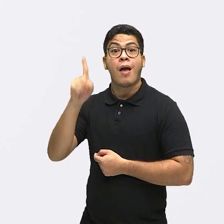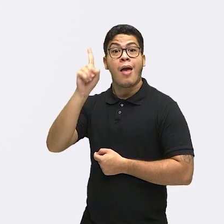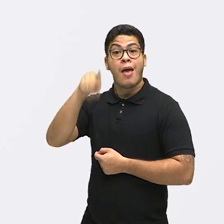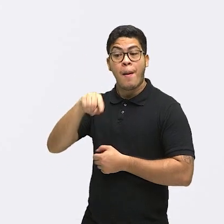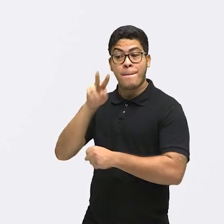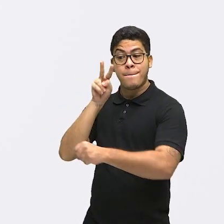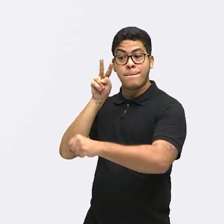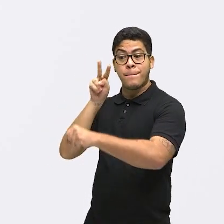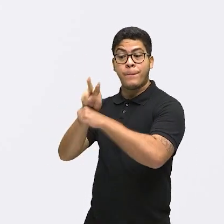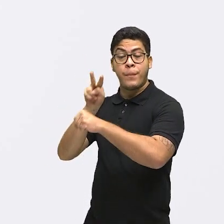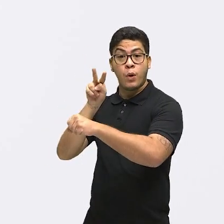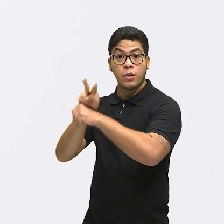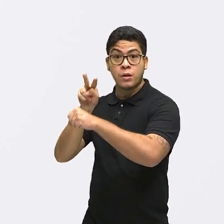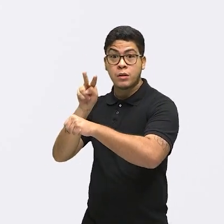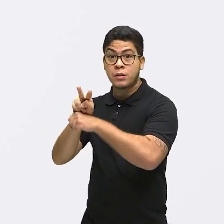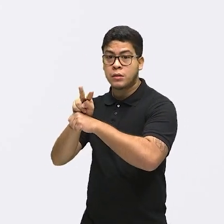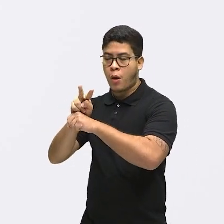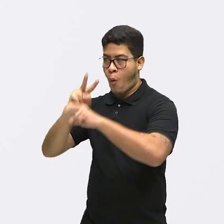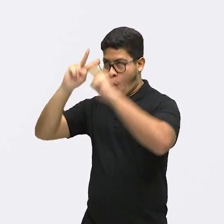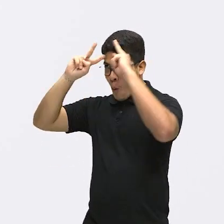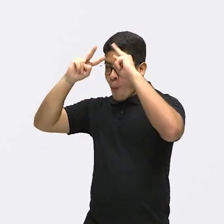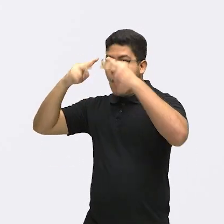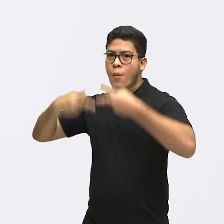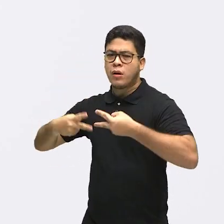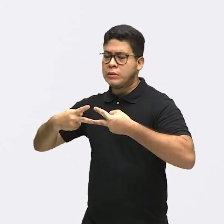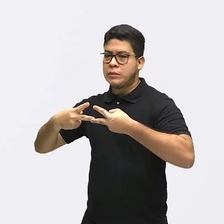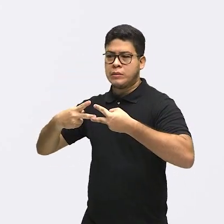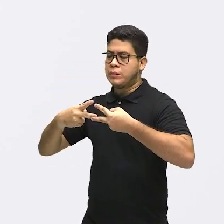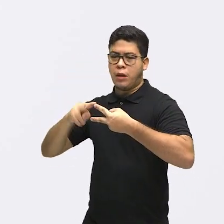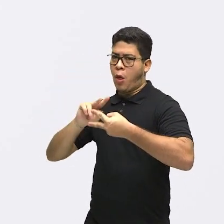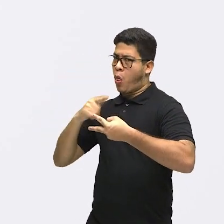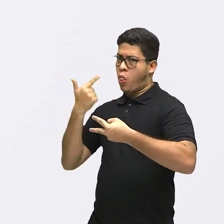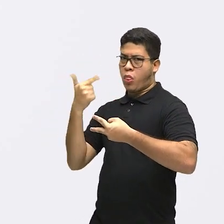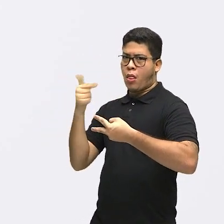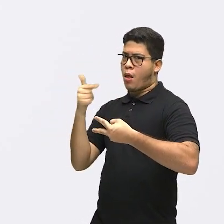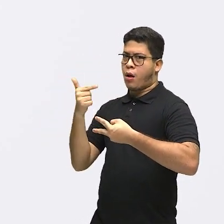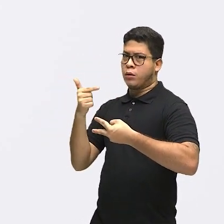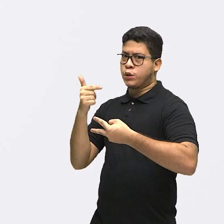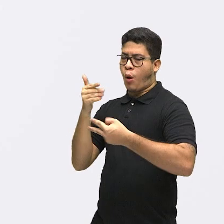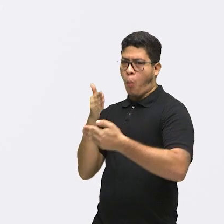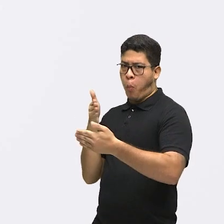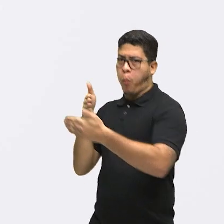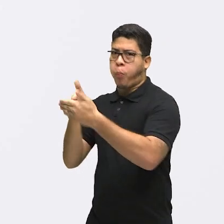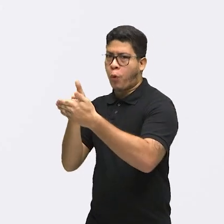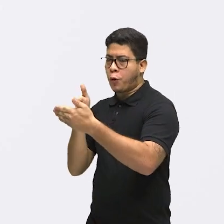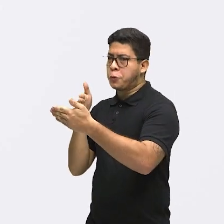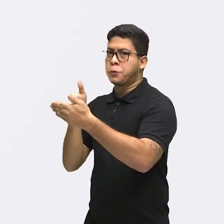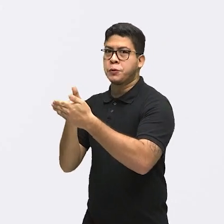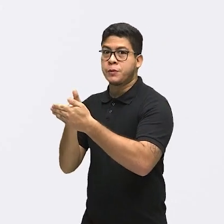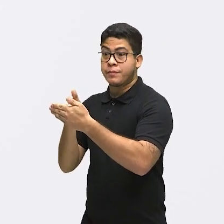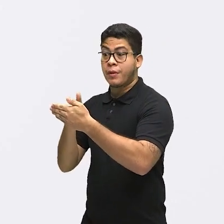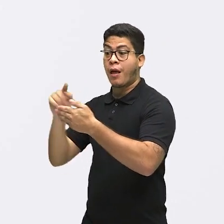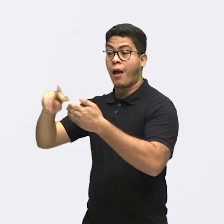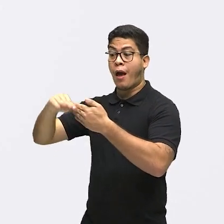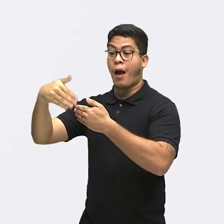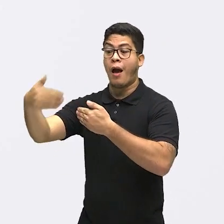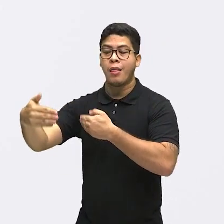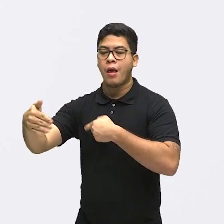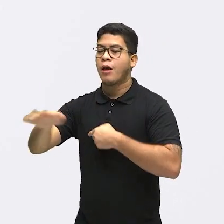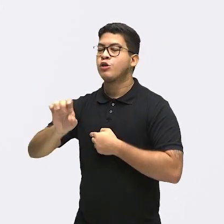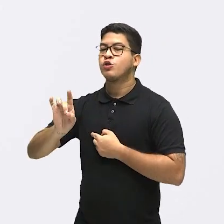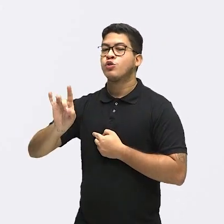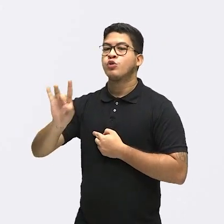sem interferência humana. A natureza é intocável e a entrada é